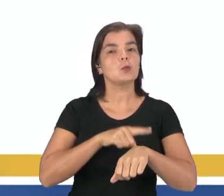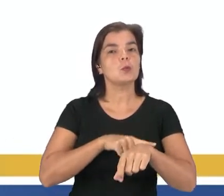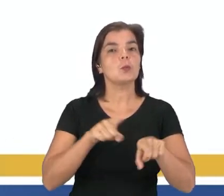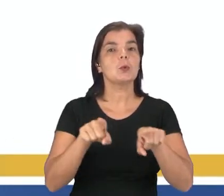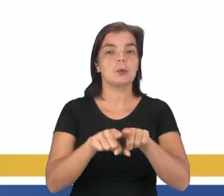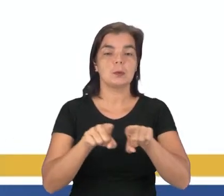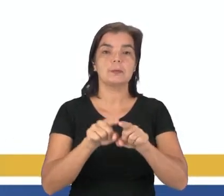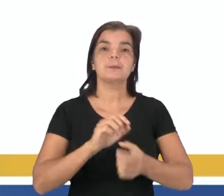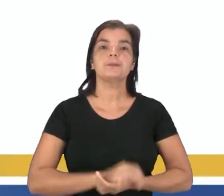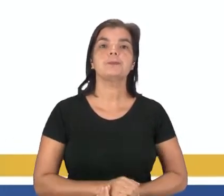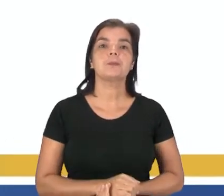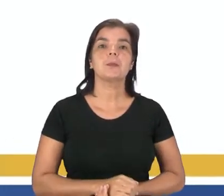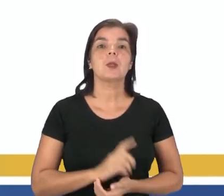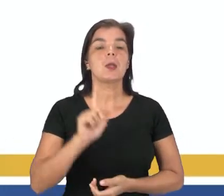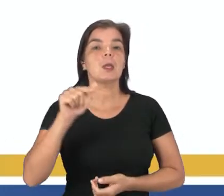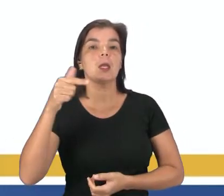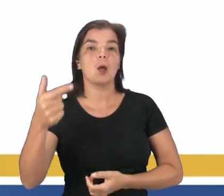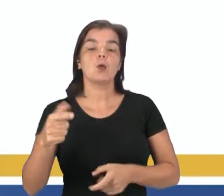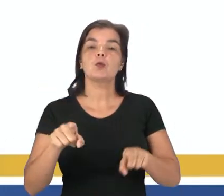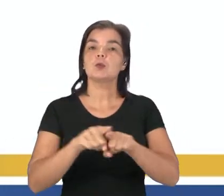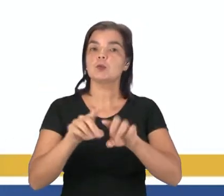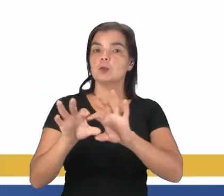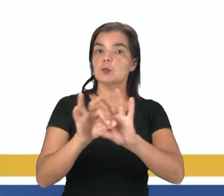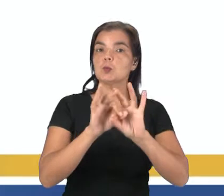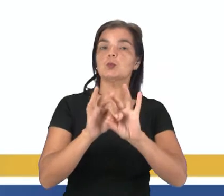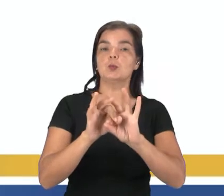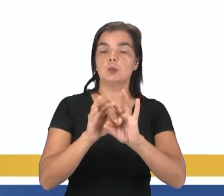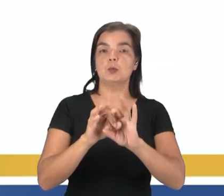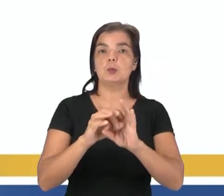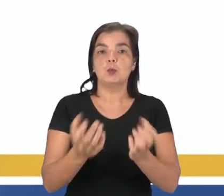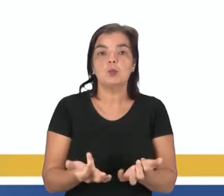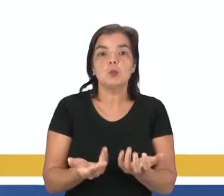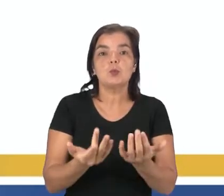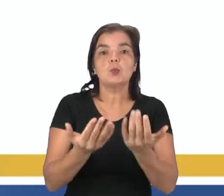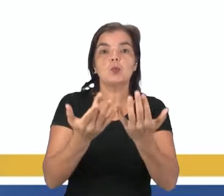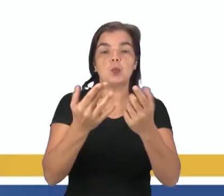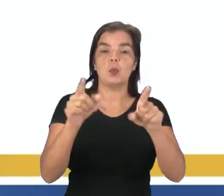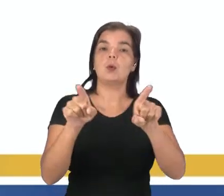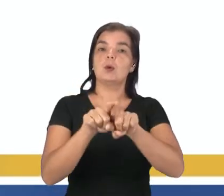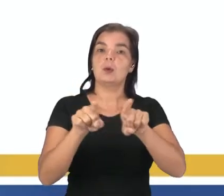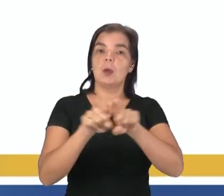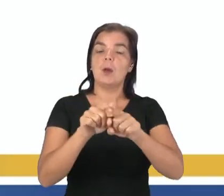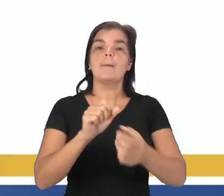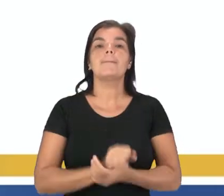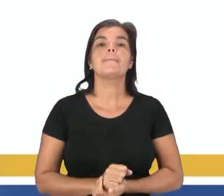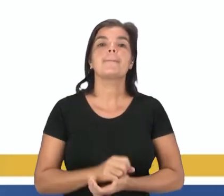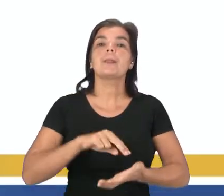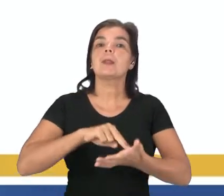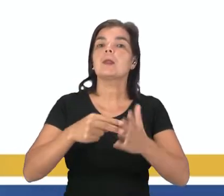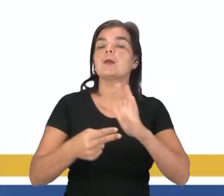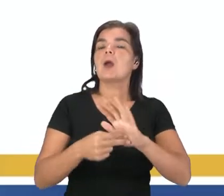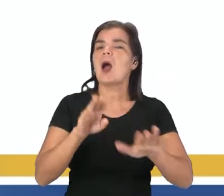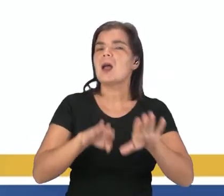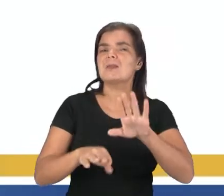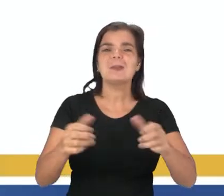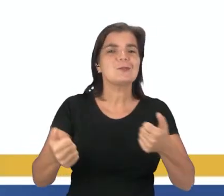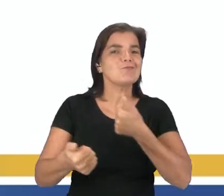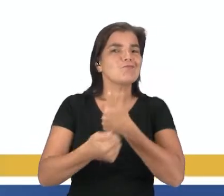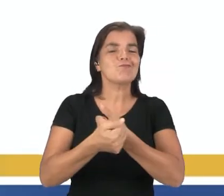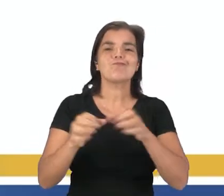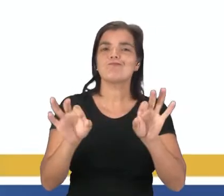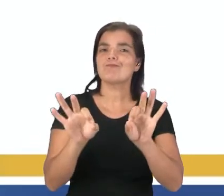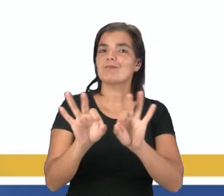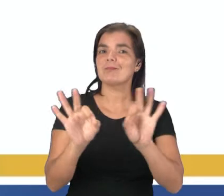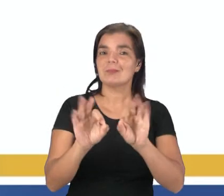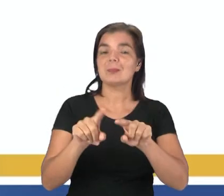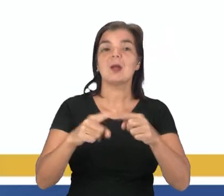se encostar. E aquelas que são do estado gasoso estão tão agitadas, que às vezes nem se encostam.